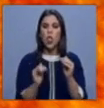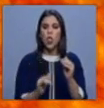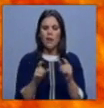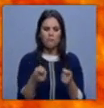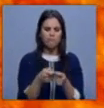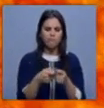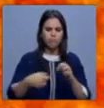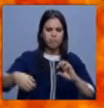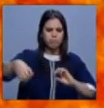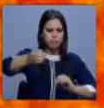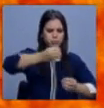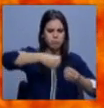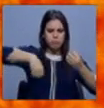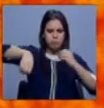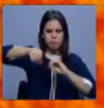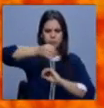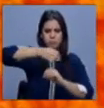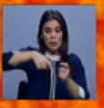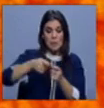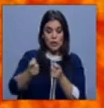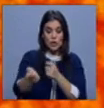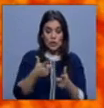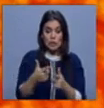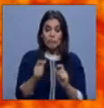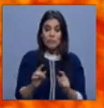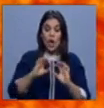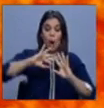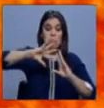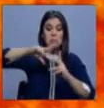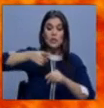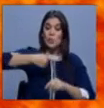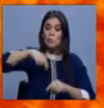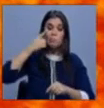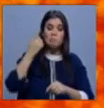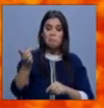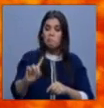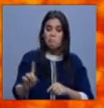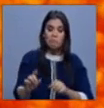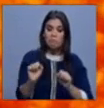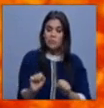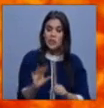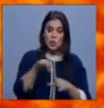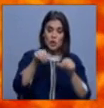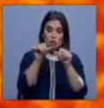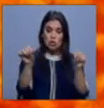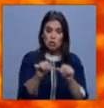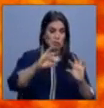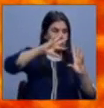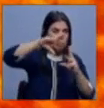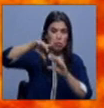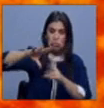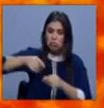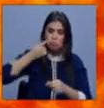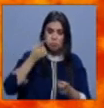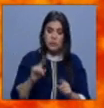muito próximo das suas estrelas. Ou seja, é um tipo de planeta que nós não conhecemos sequer no nosso próprio Sistema Solar. E a pergunta que se colocou